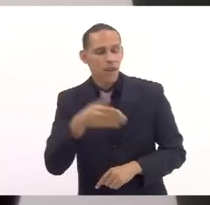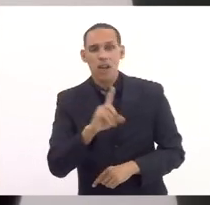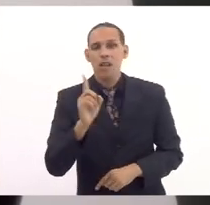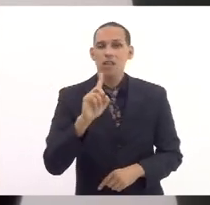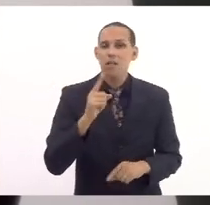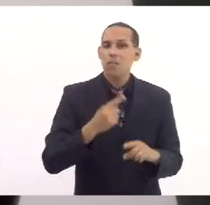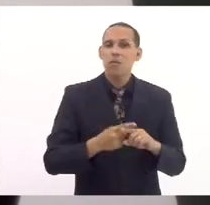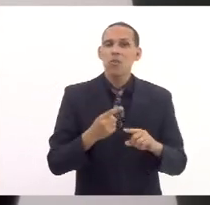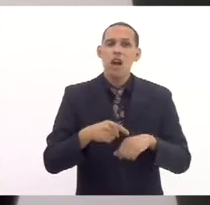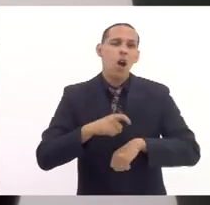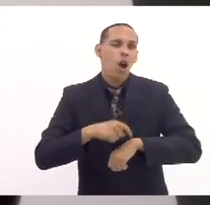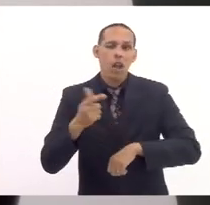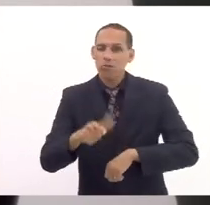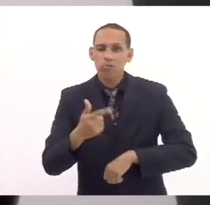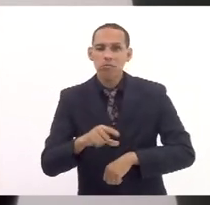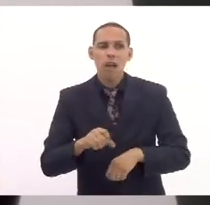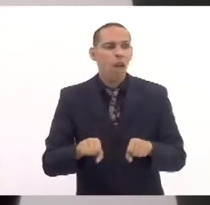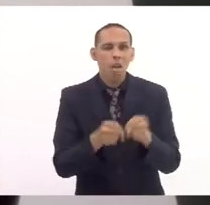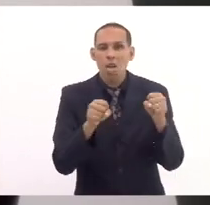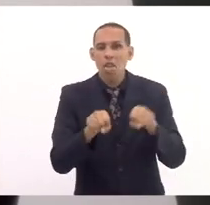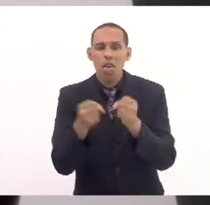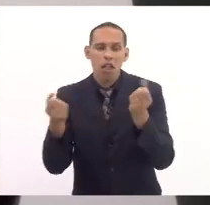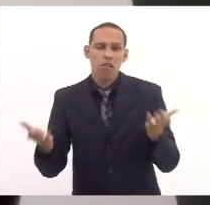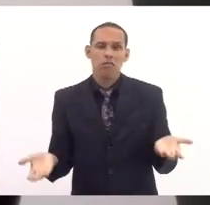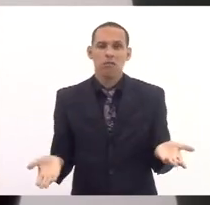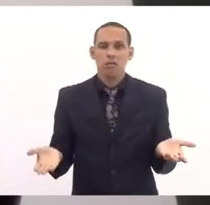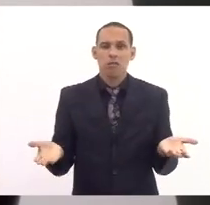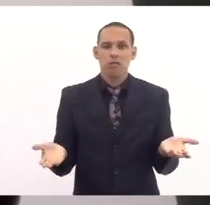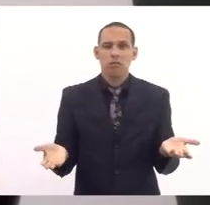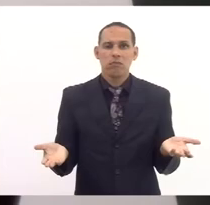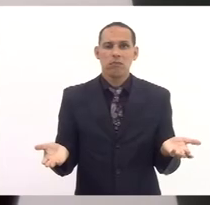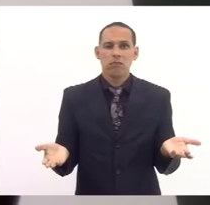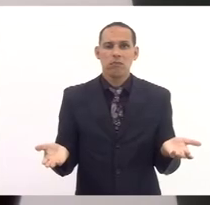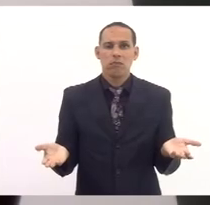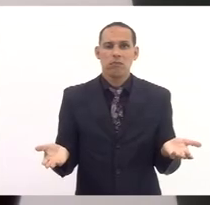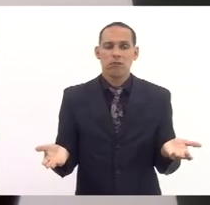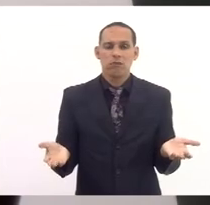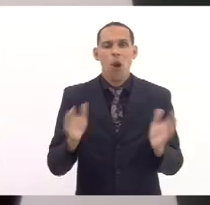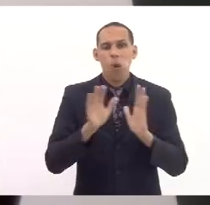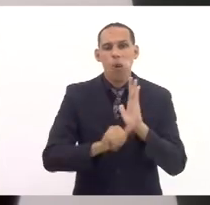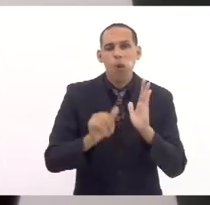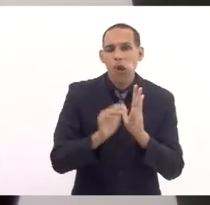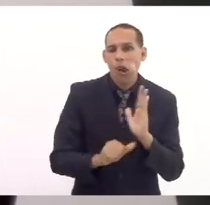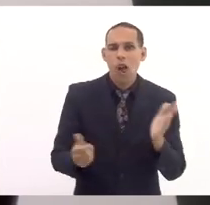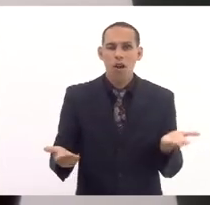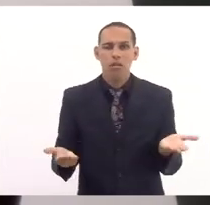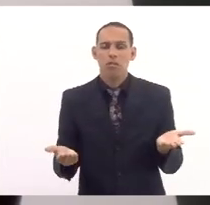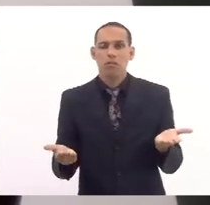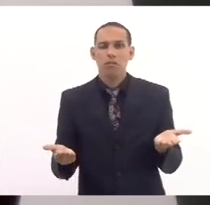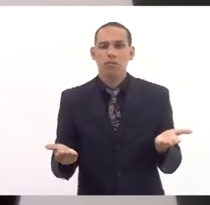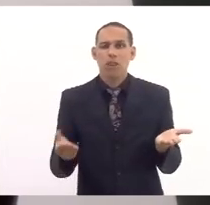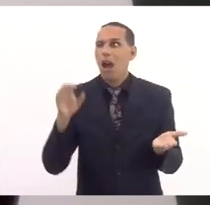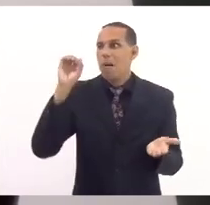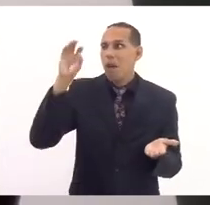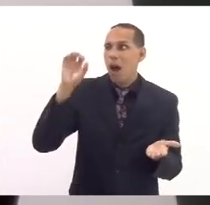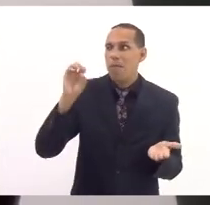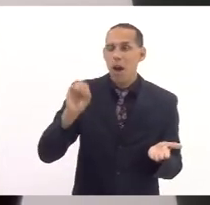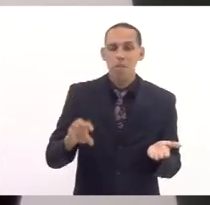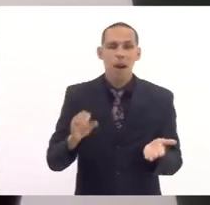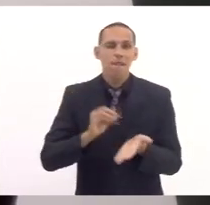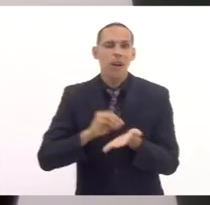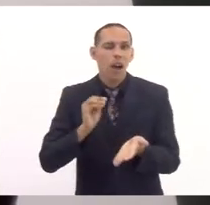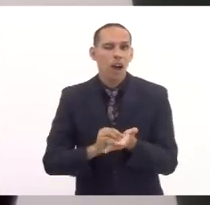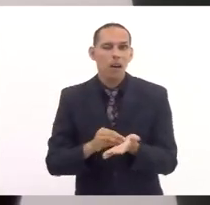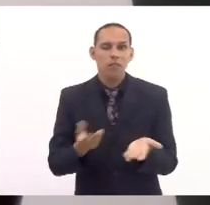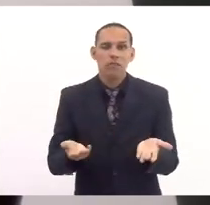trem porque não tem horário, quebra toda hora. Aí, tendo em vista a questão do furto do cabo ou a parte de sinalização, o sistema para e quem